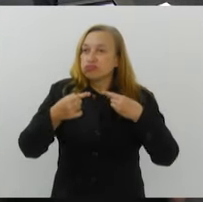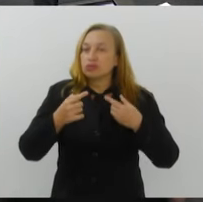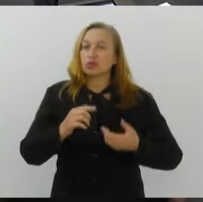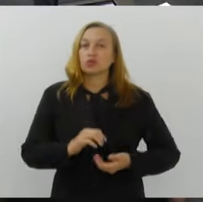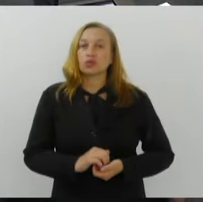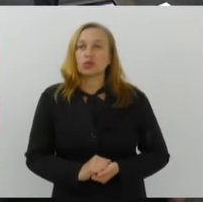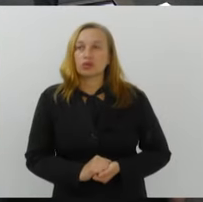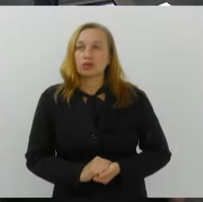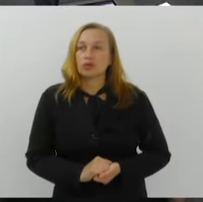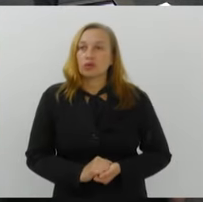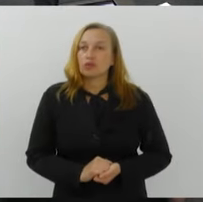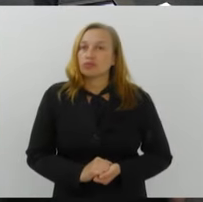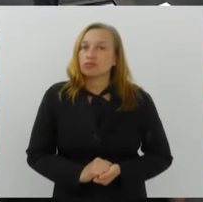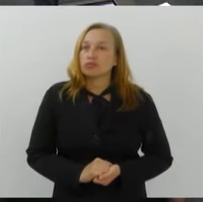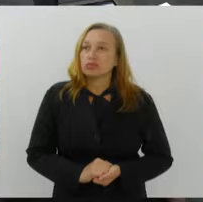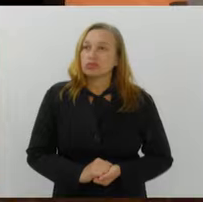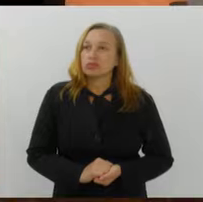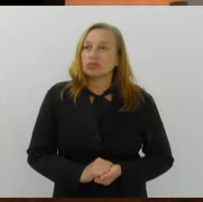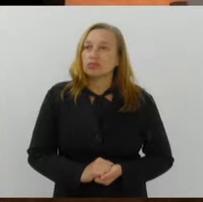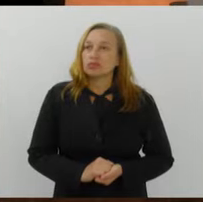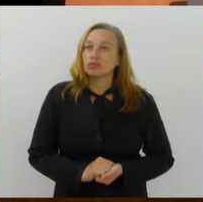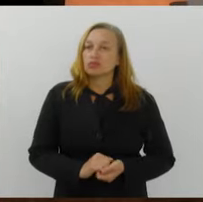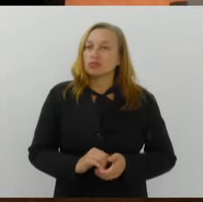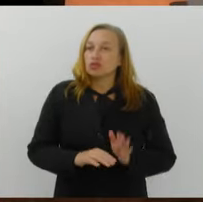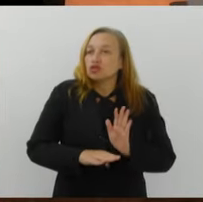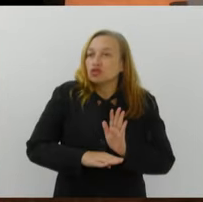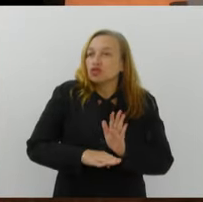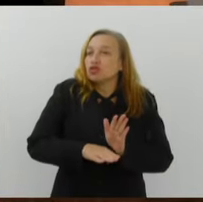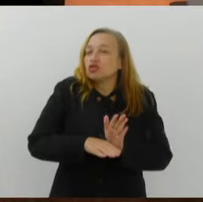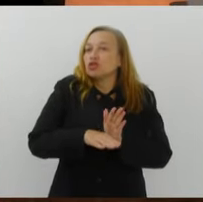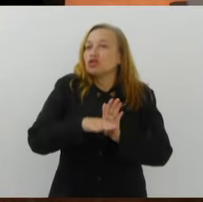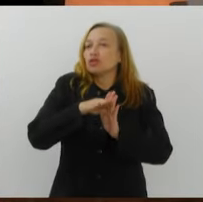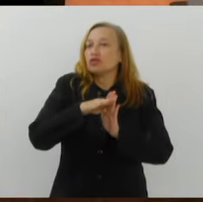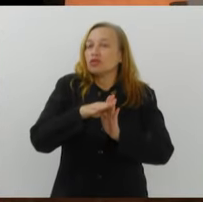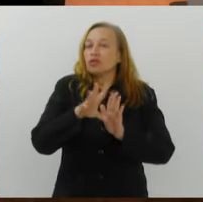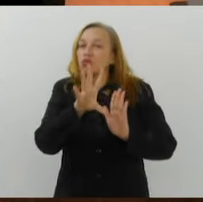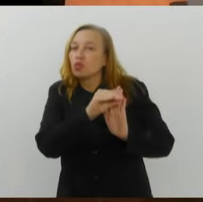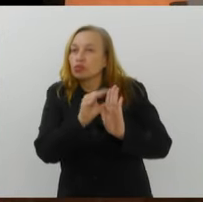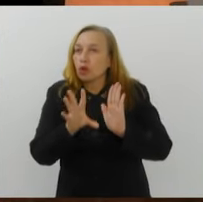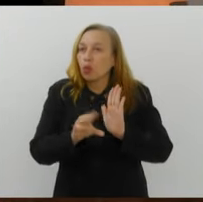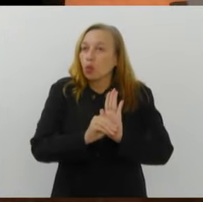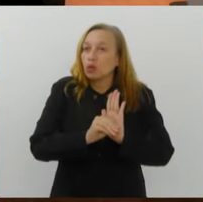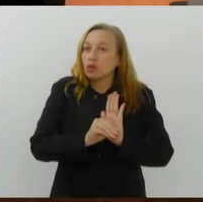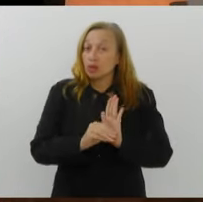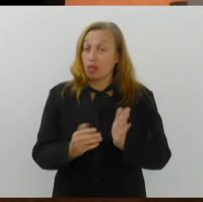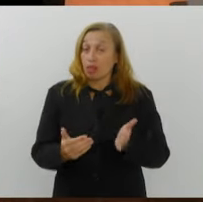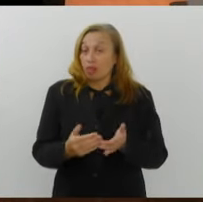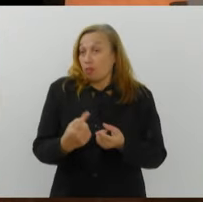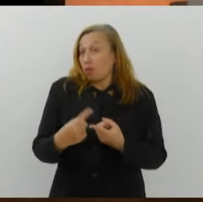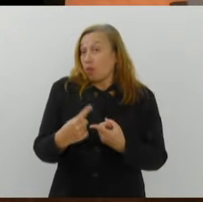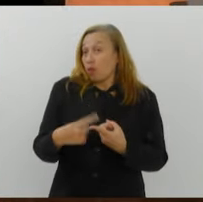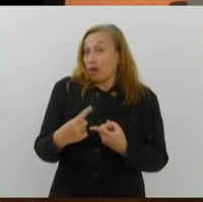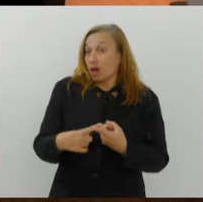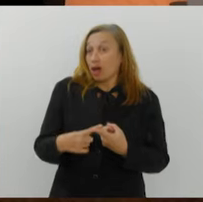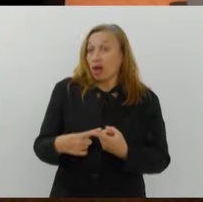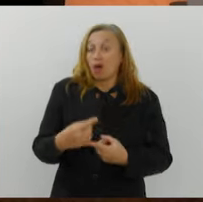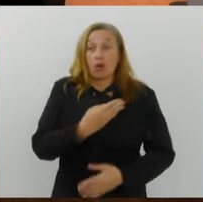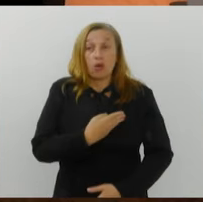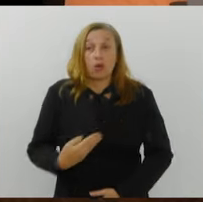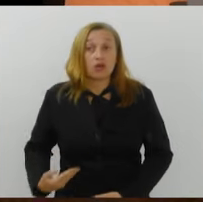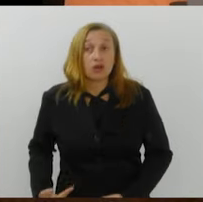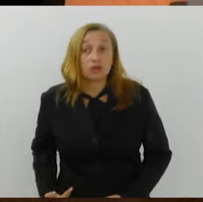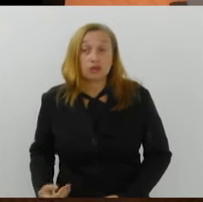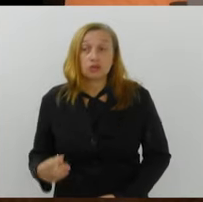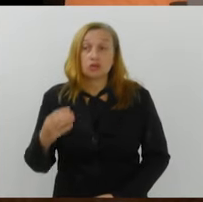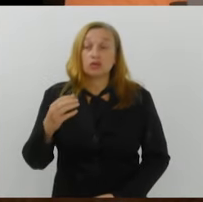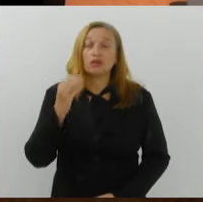discutir, fazer um debate alto nível, de conteúdo, e até porque o governador Cláudio Castro deu